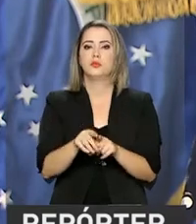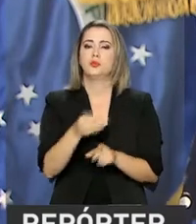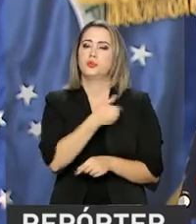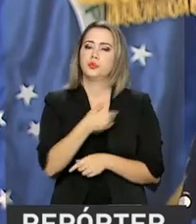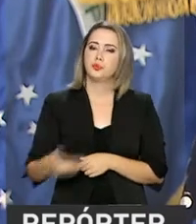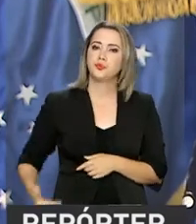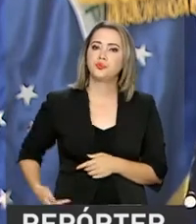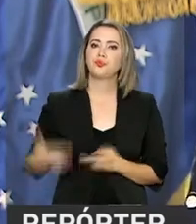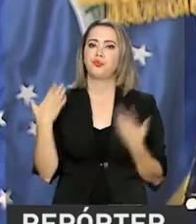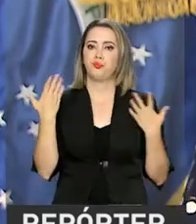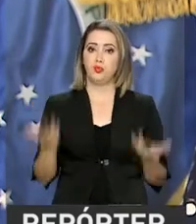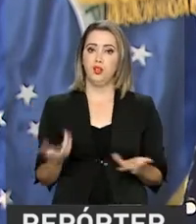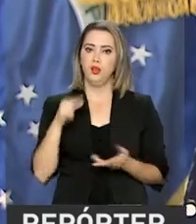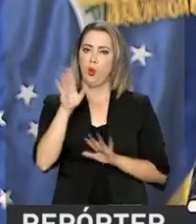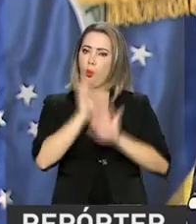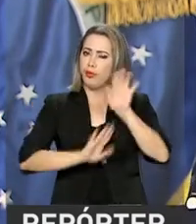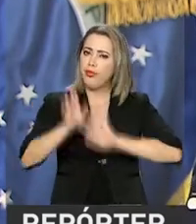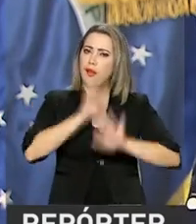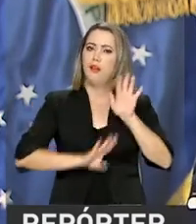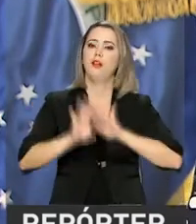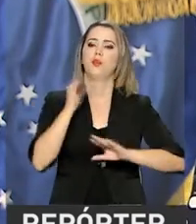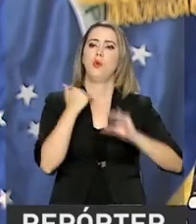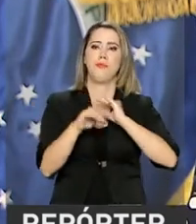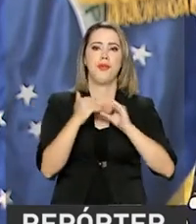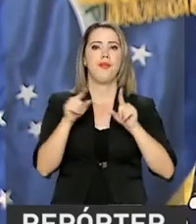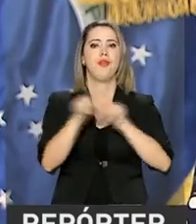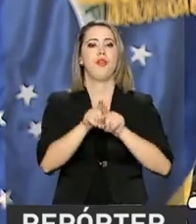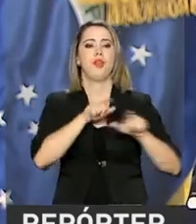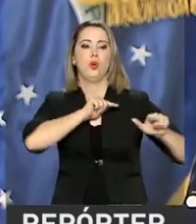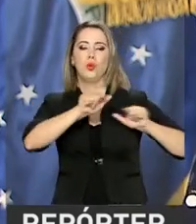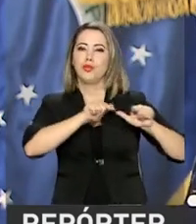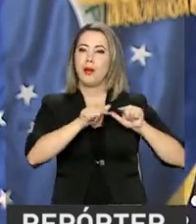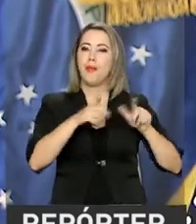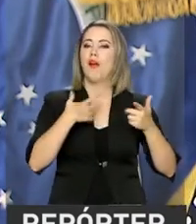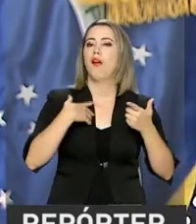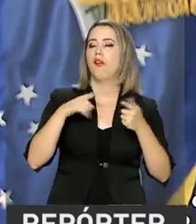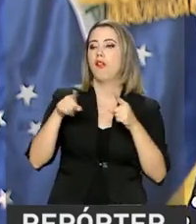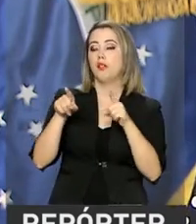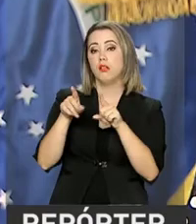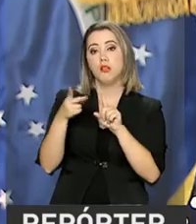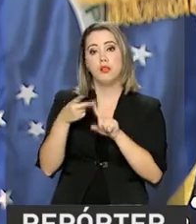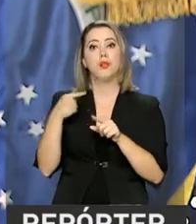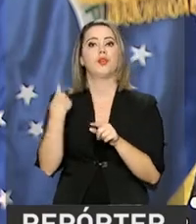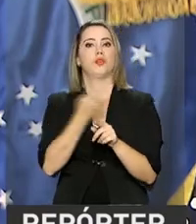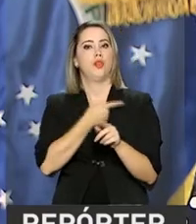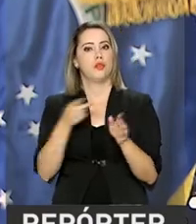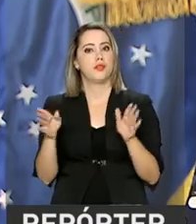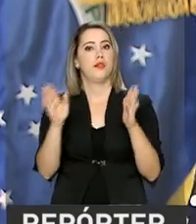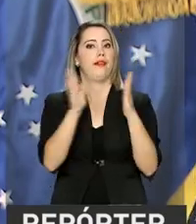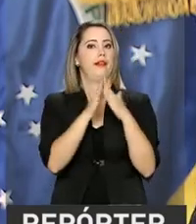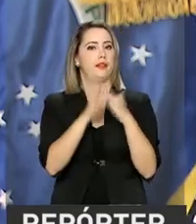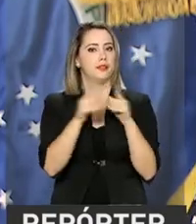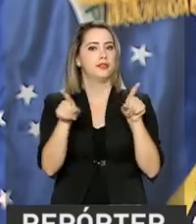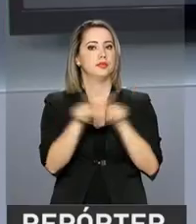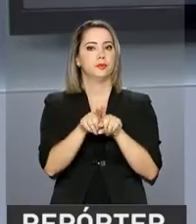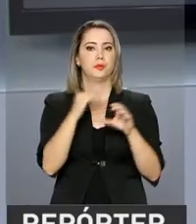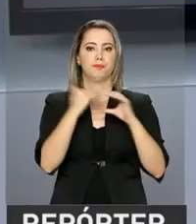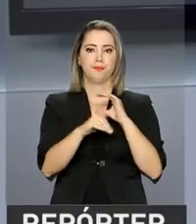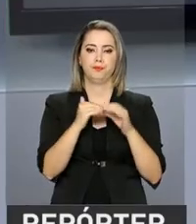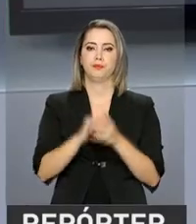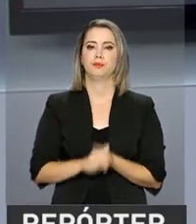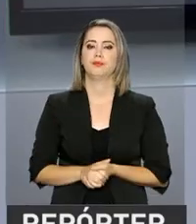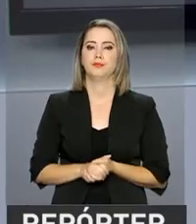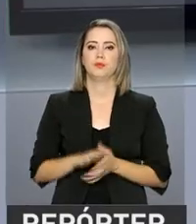governo então esse tipo de cuidado a gente tem que ter um ambiente de trabalho ea gente tem que ter em nossa casa também quando abrimos os e mails